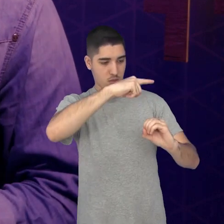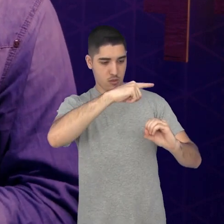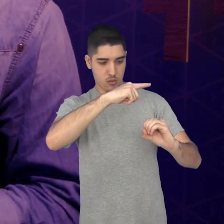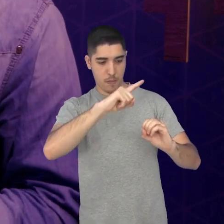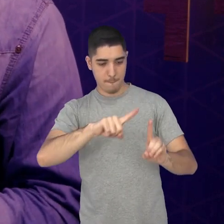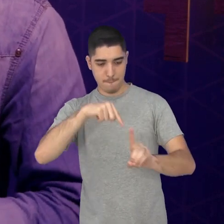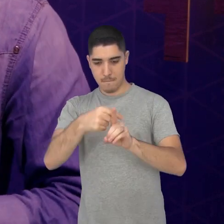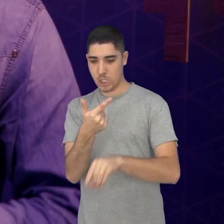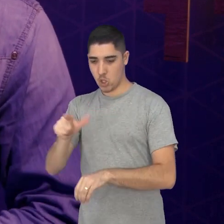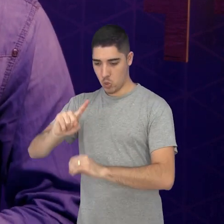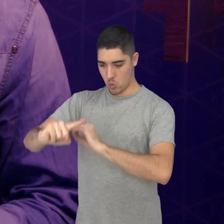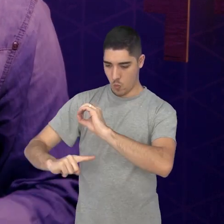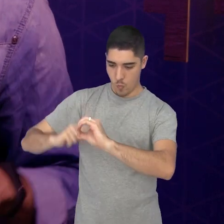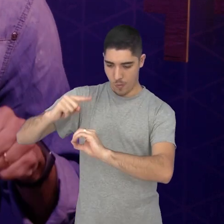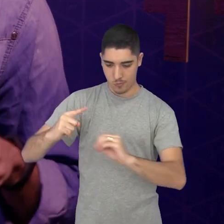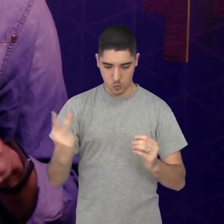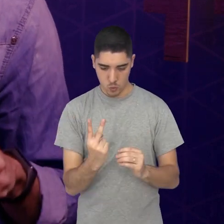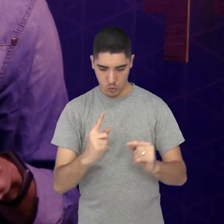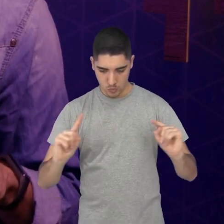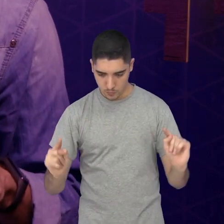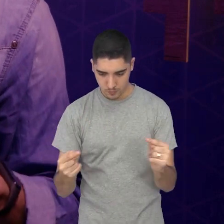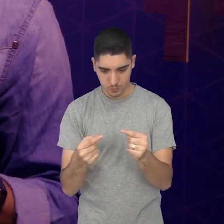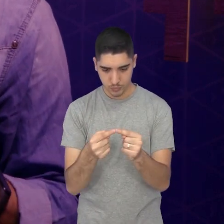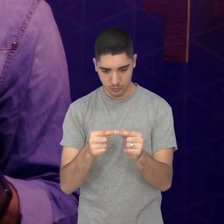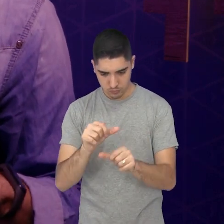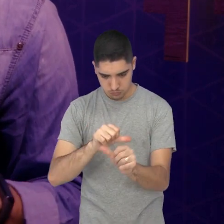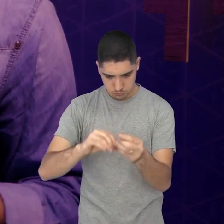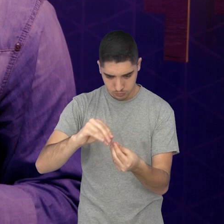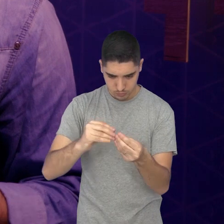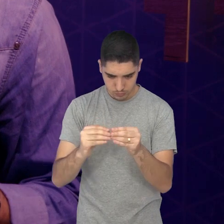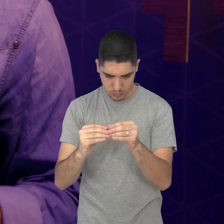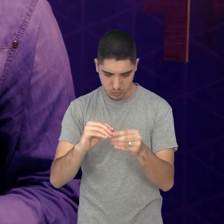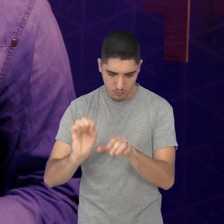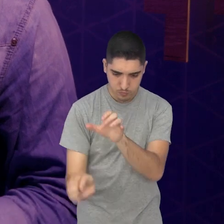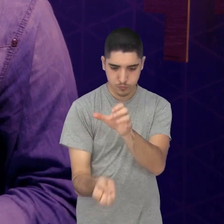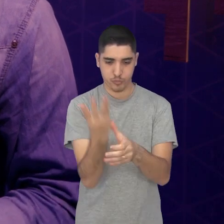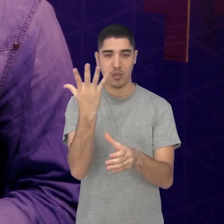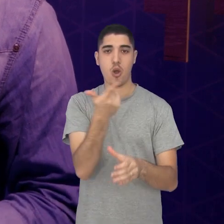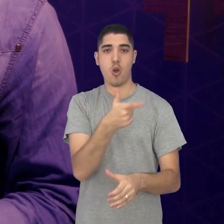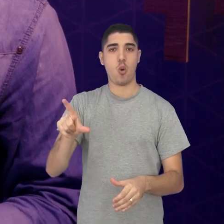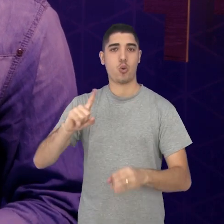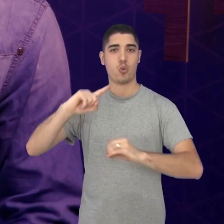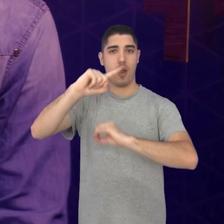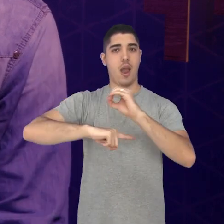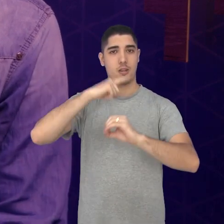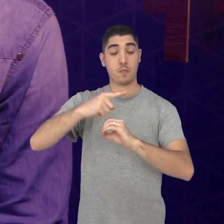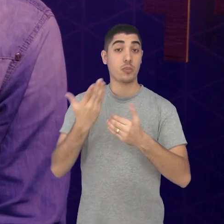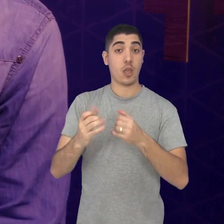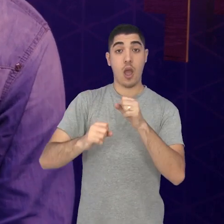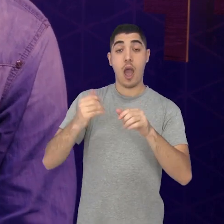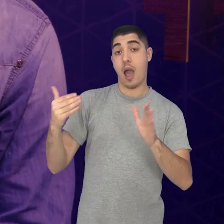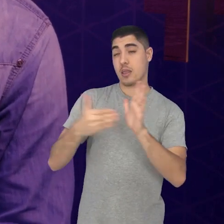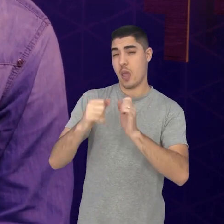e criar um novo átomo. Entendi. Né? Até o final do ano passado, a gente não conseguia